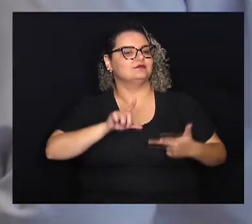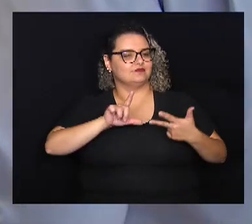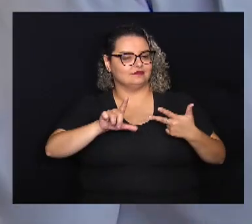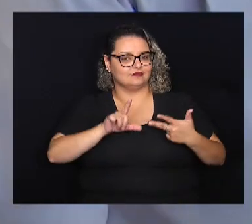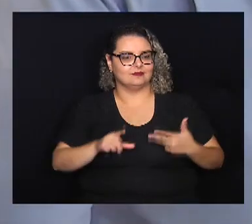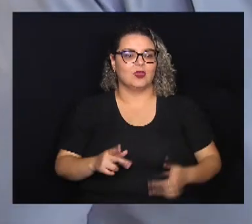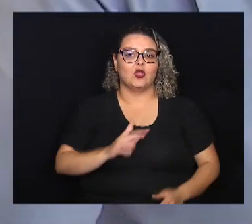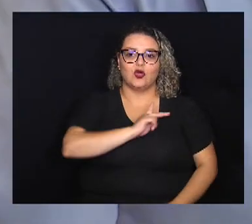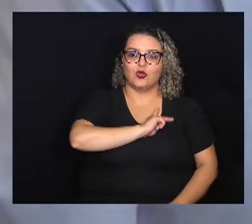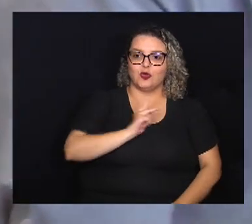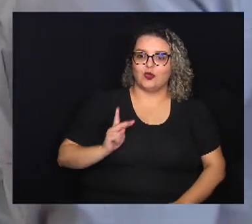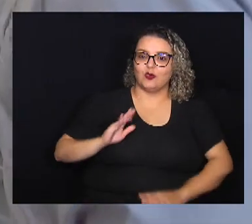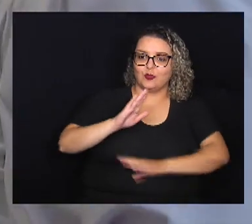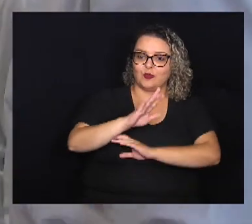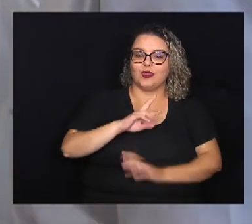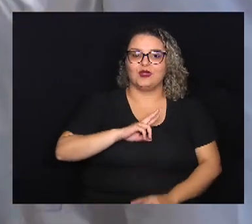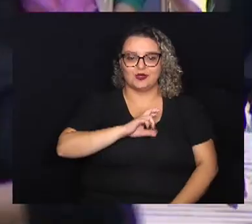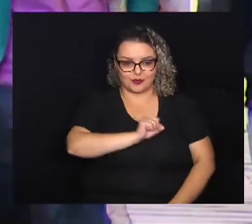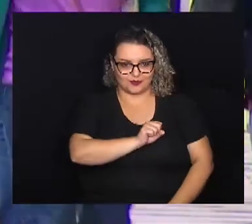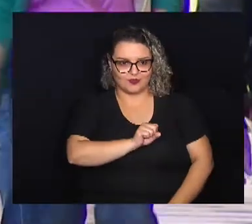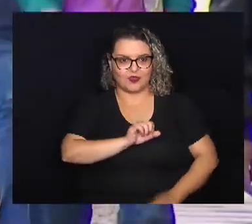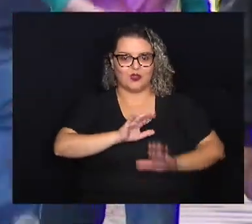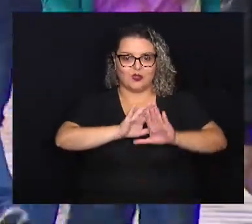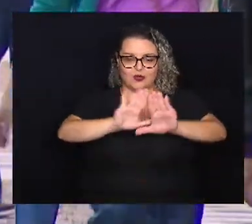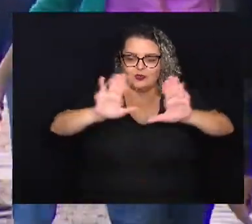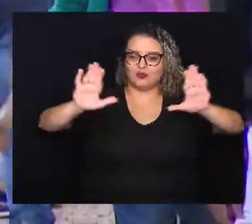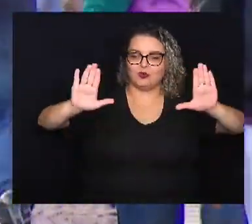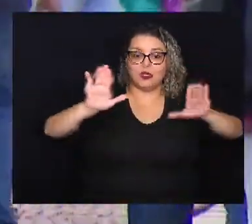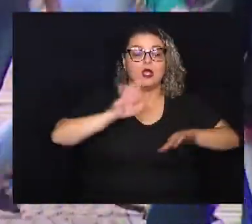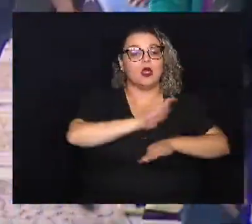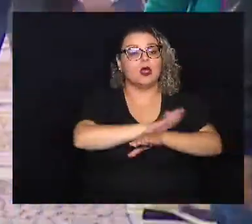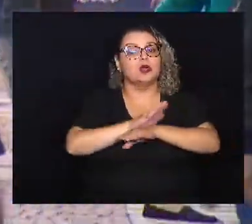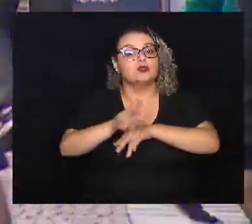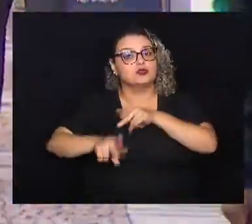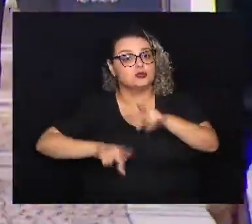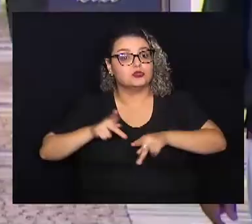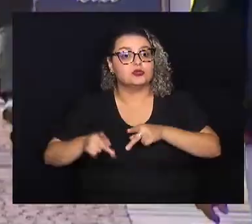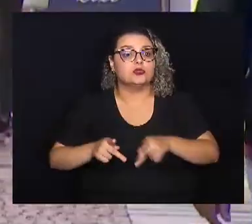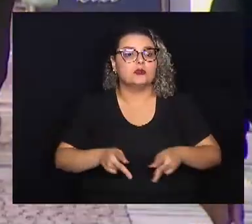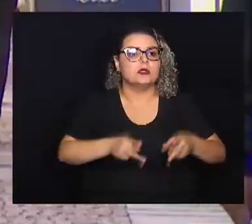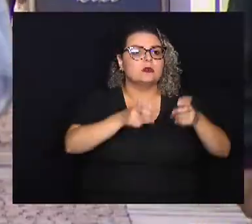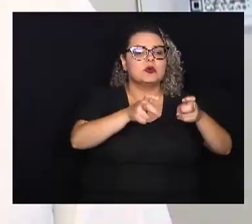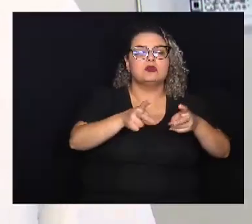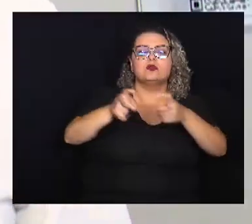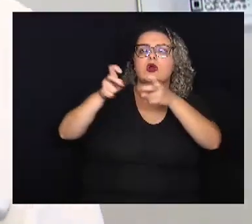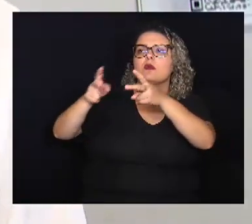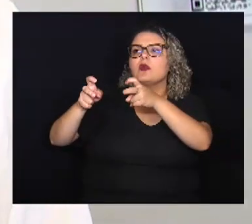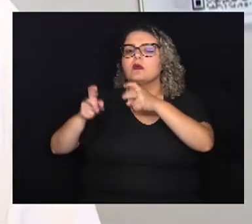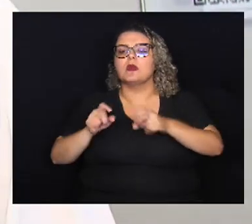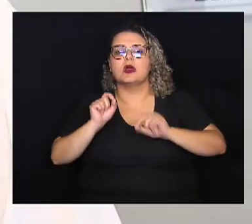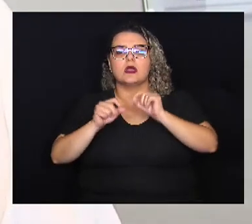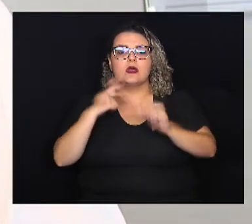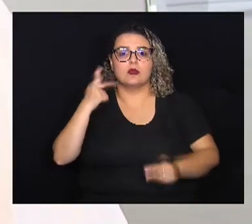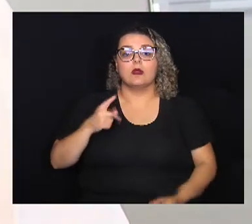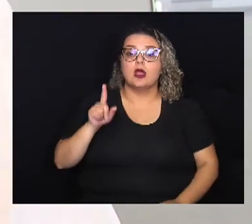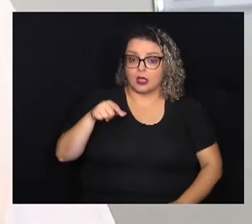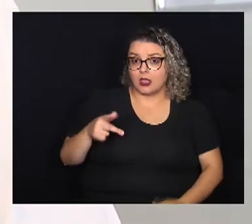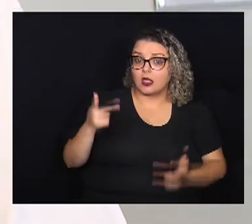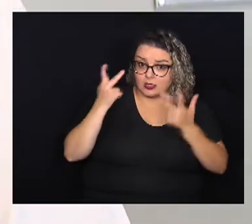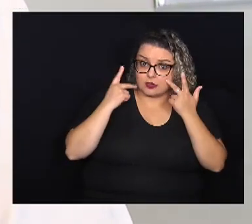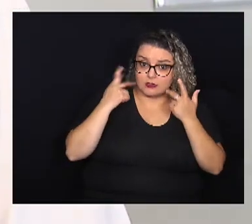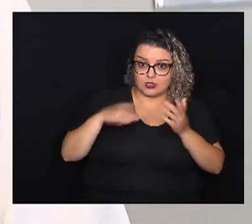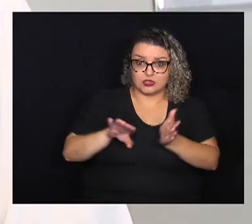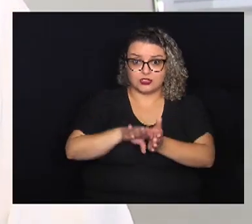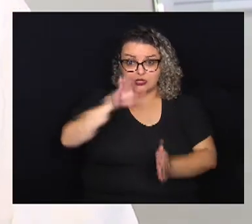da Câmara, Luiz Rossini, o mural vai ajudar a população na identificação dos vereadores. É muito comum, às vezes, chegar um